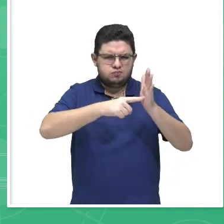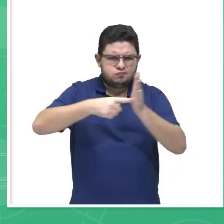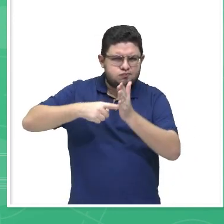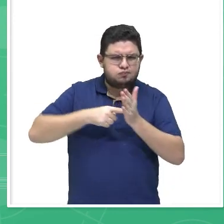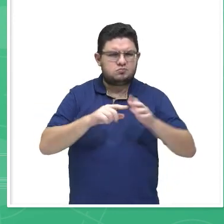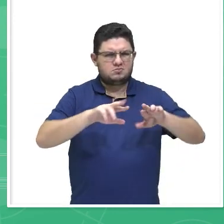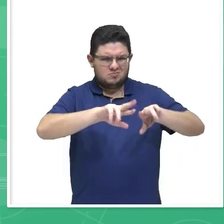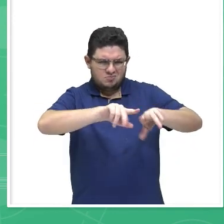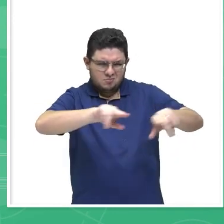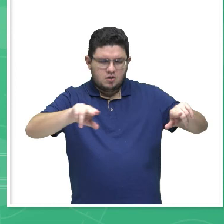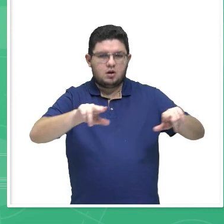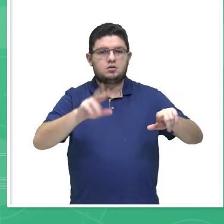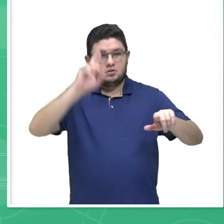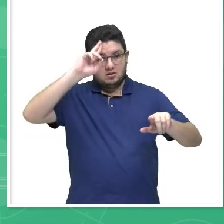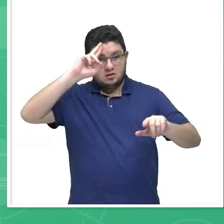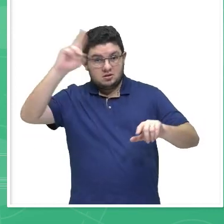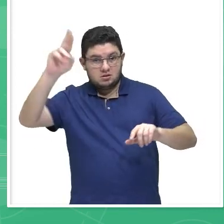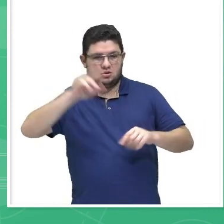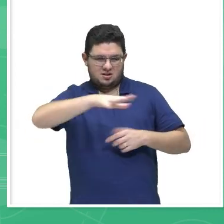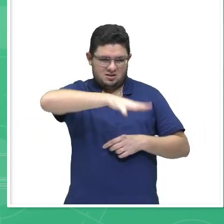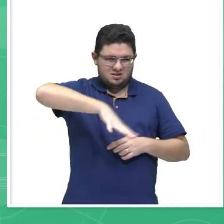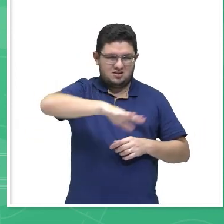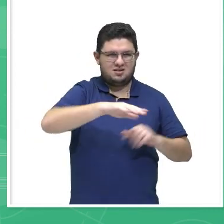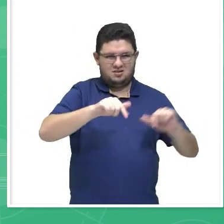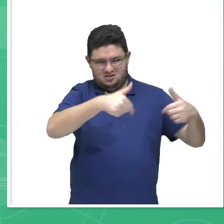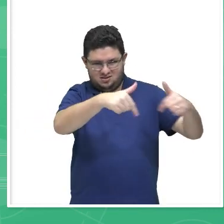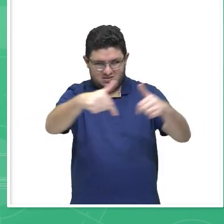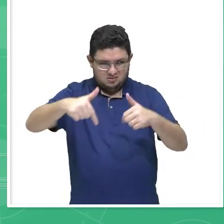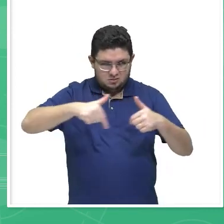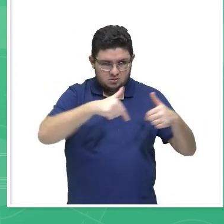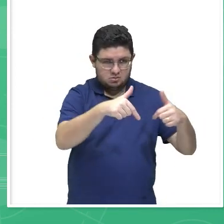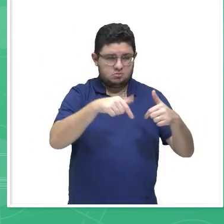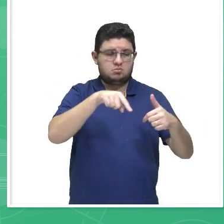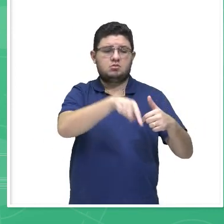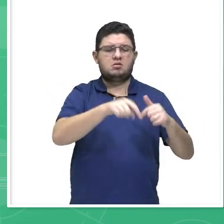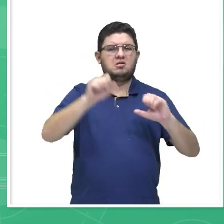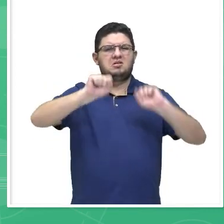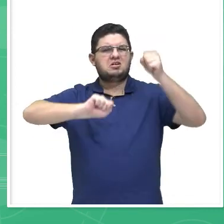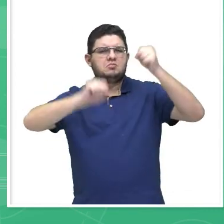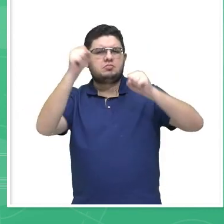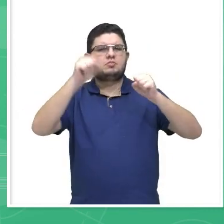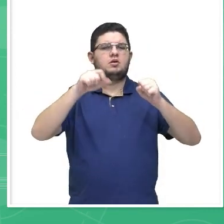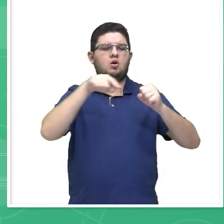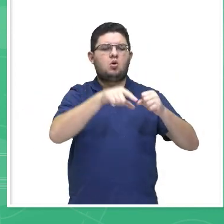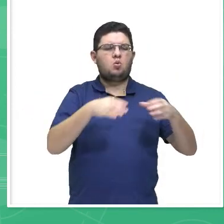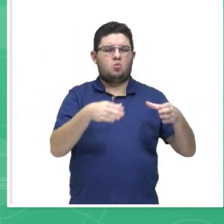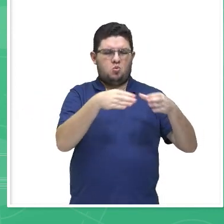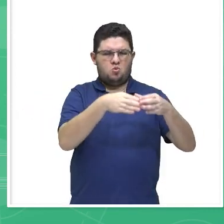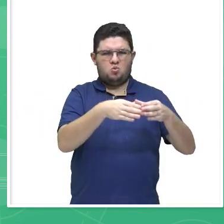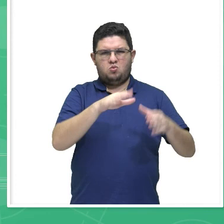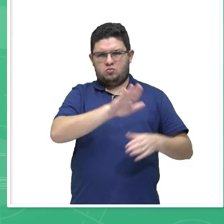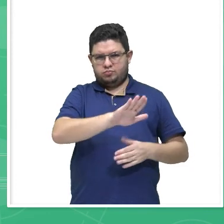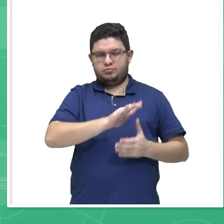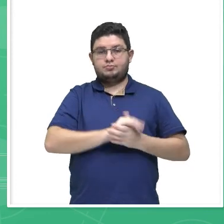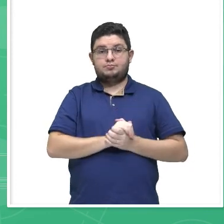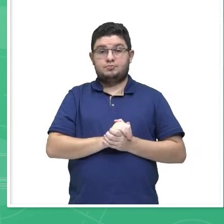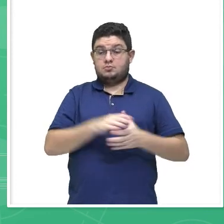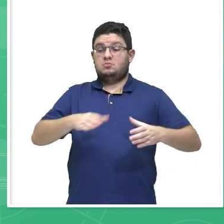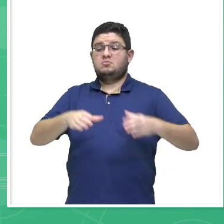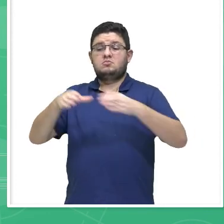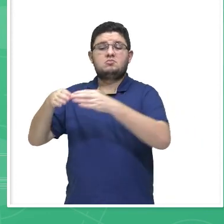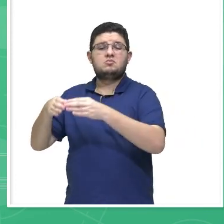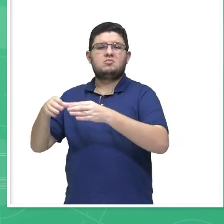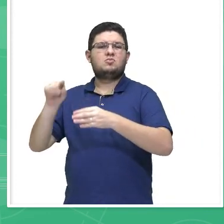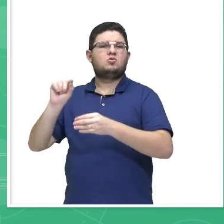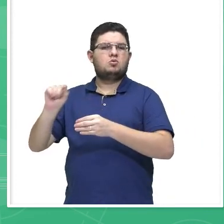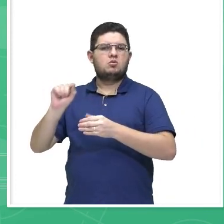os empresários, os donos das empresas, das indústrias, que ele chama de burgueses, e a segunda, que